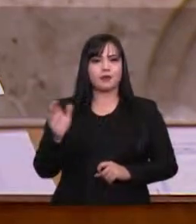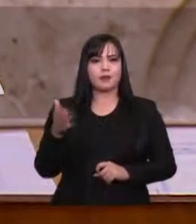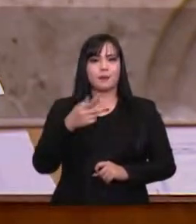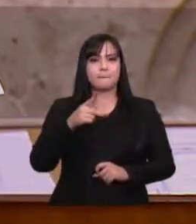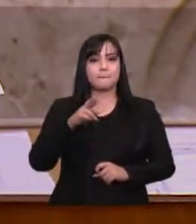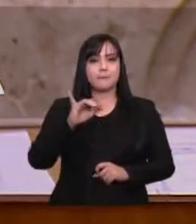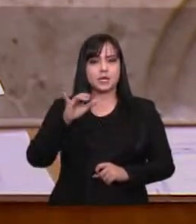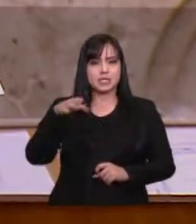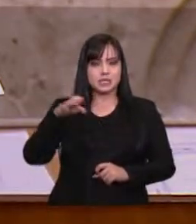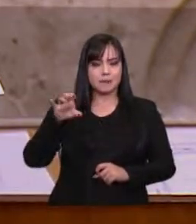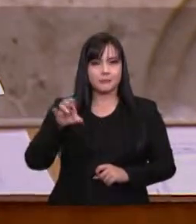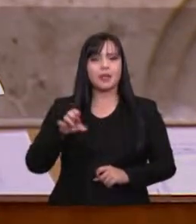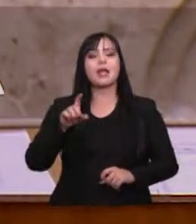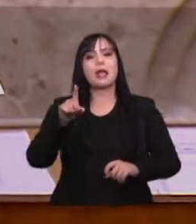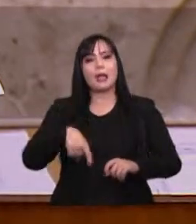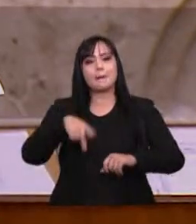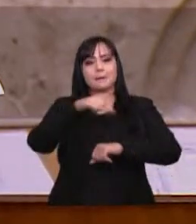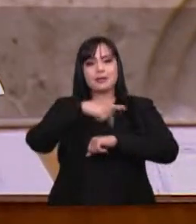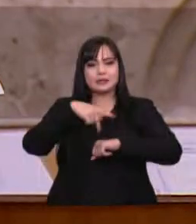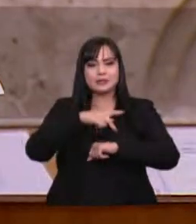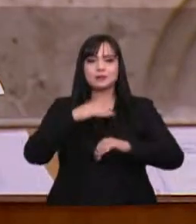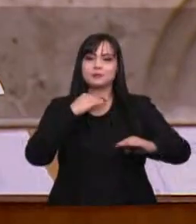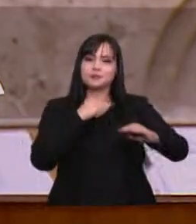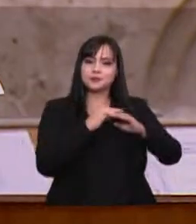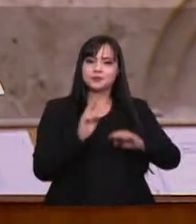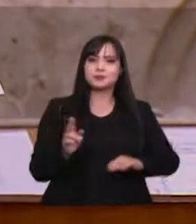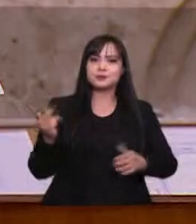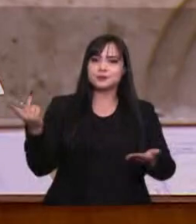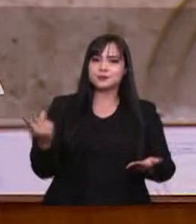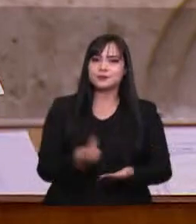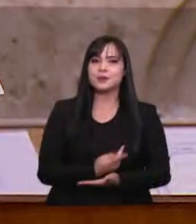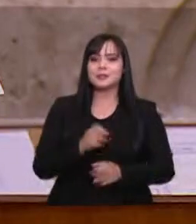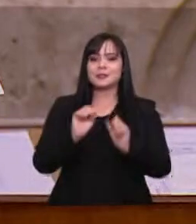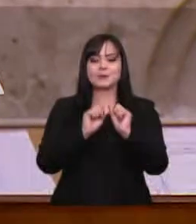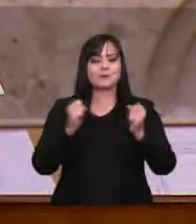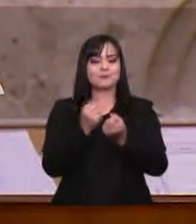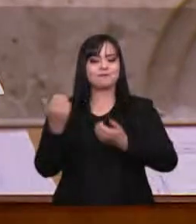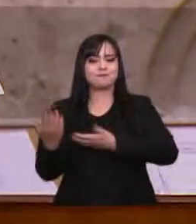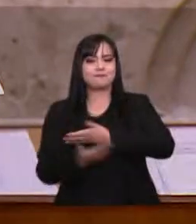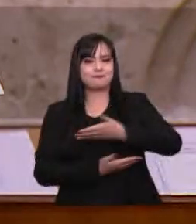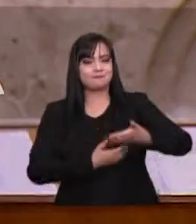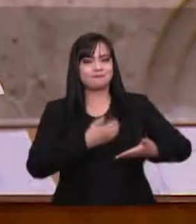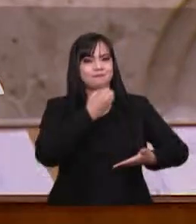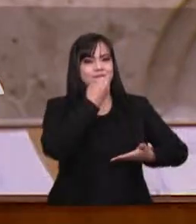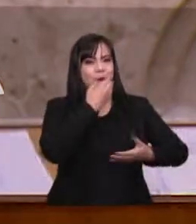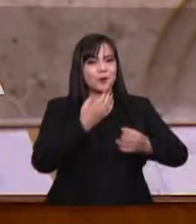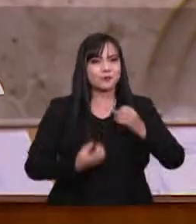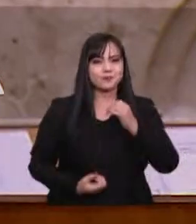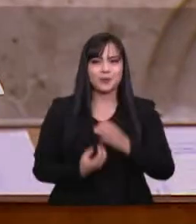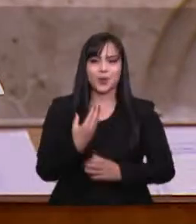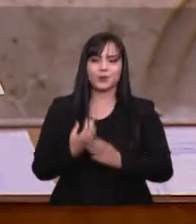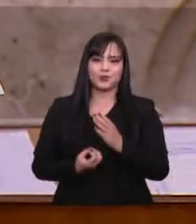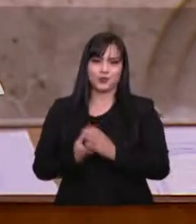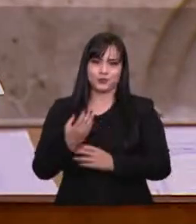países lusófonos realizamos um seminário intermédio muito produtivo